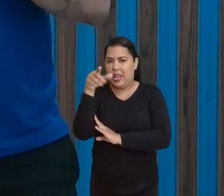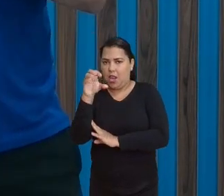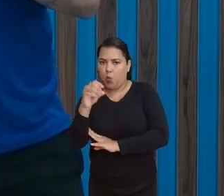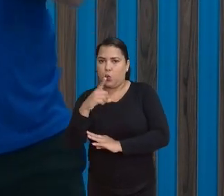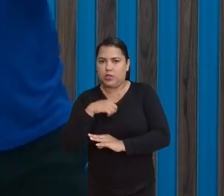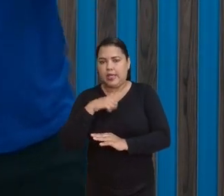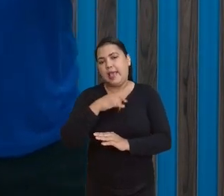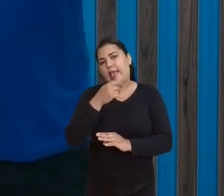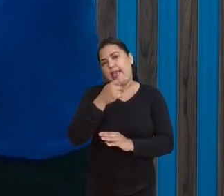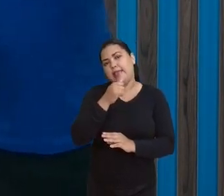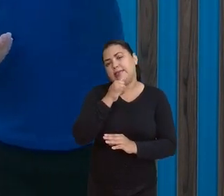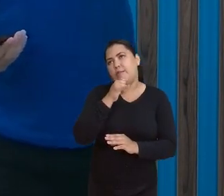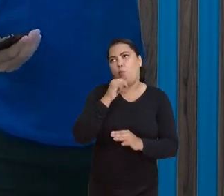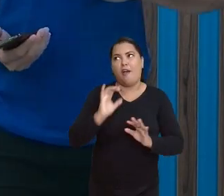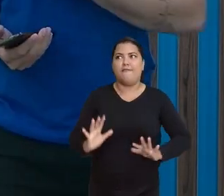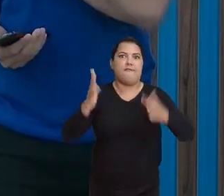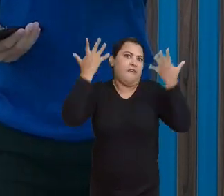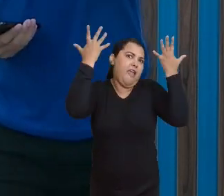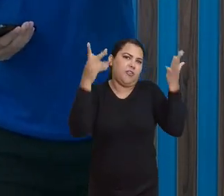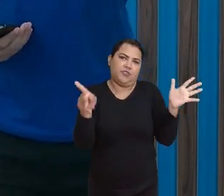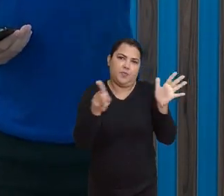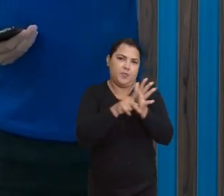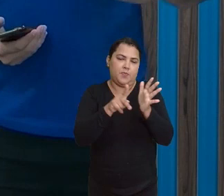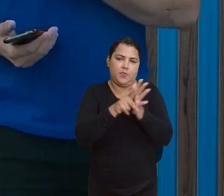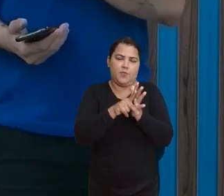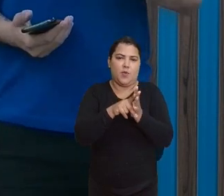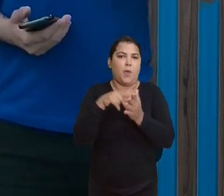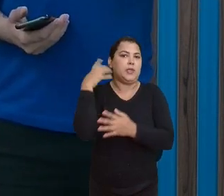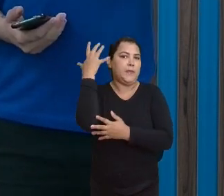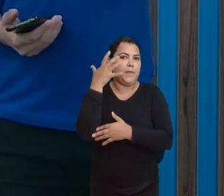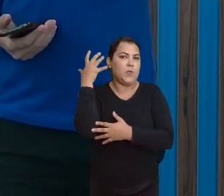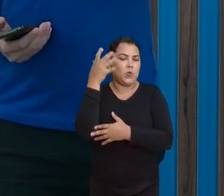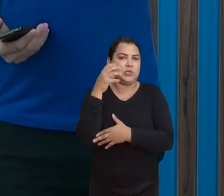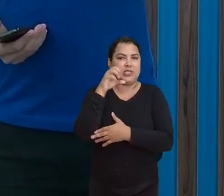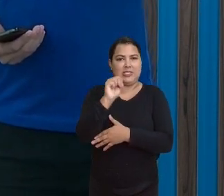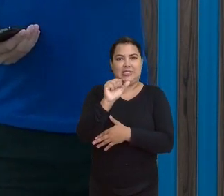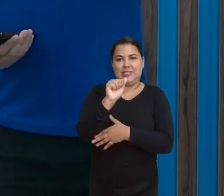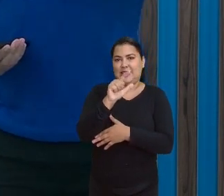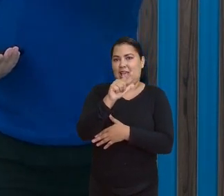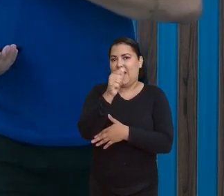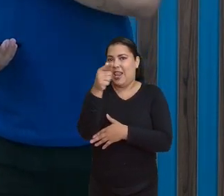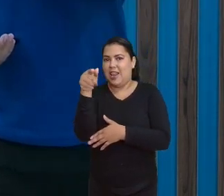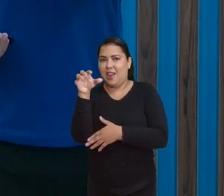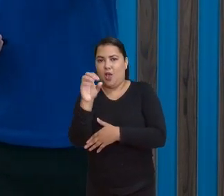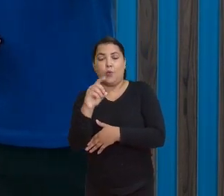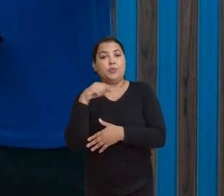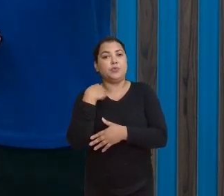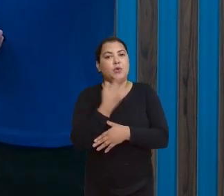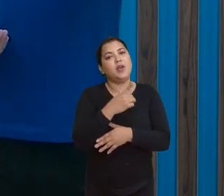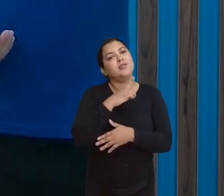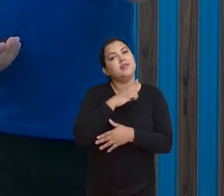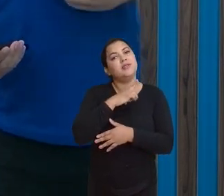salão, bailes são festas, né? Onde rola música com dança de salão, nós temos